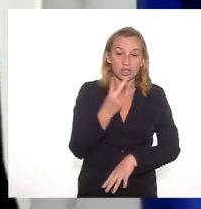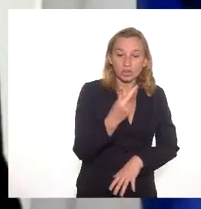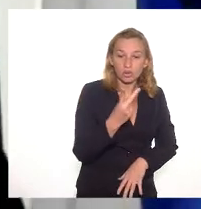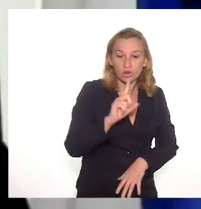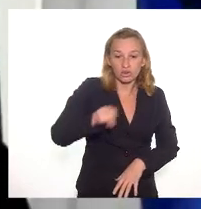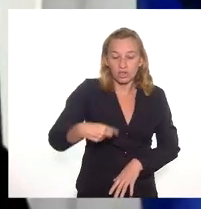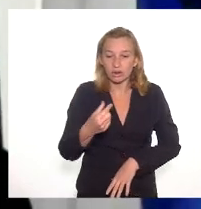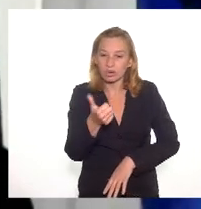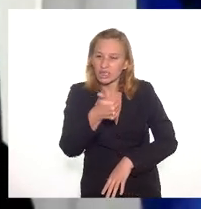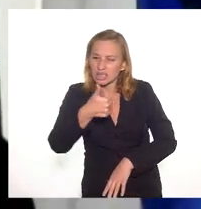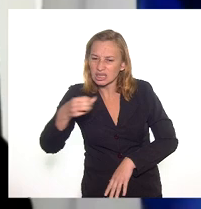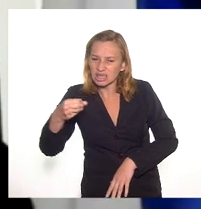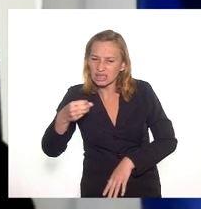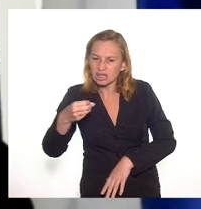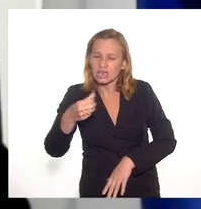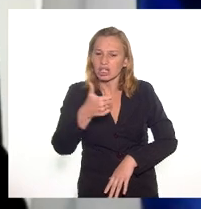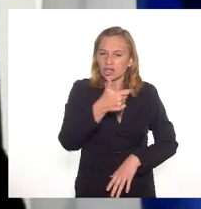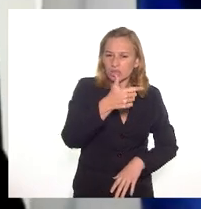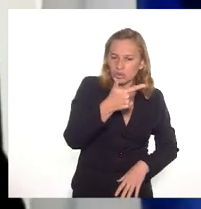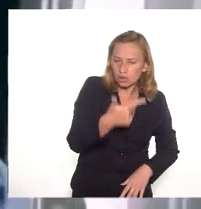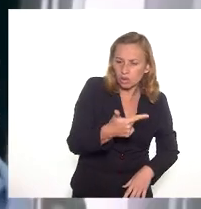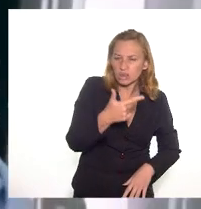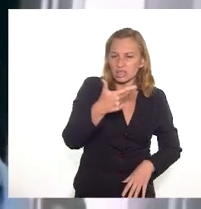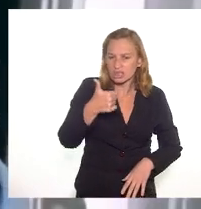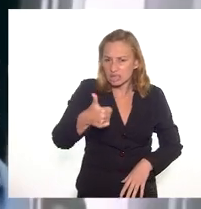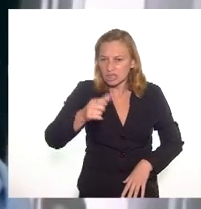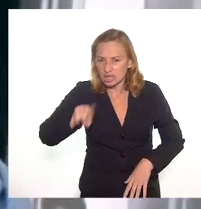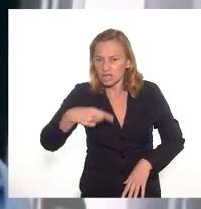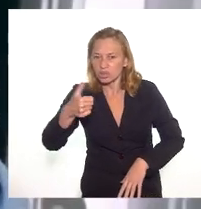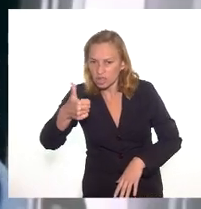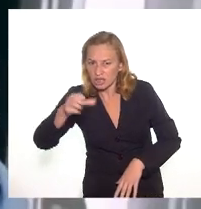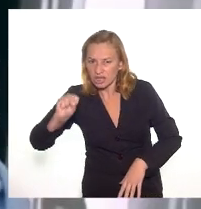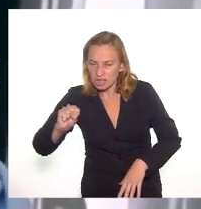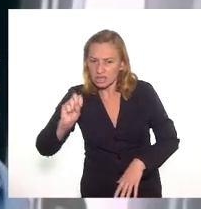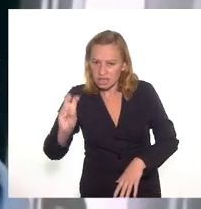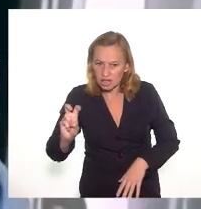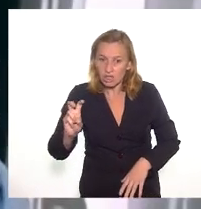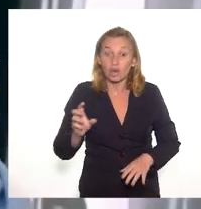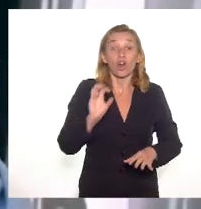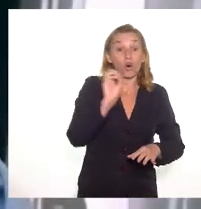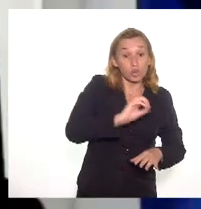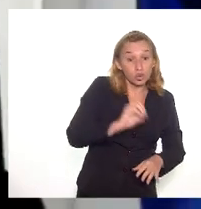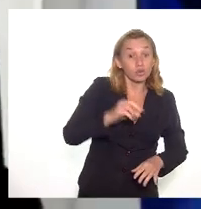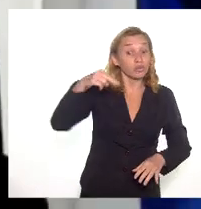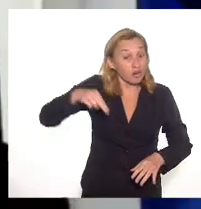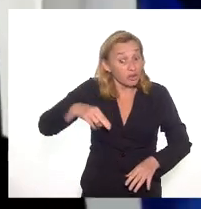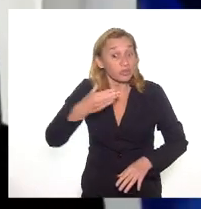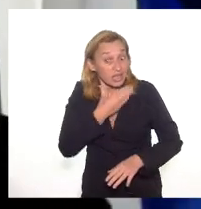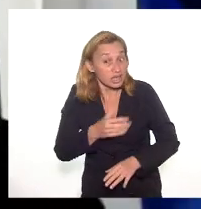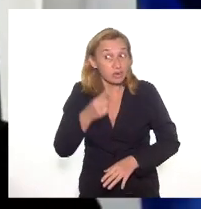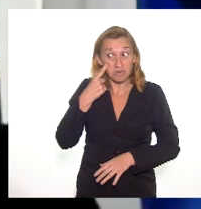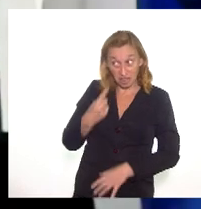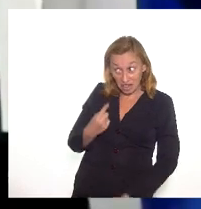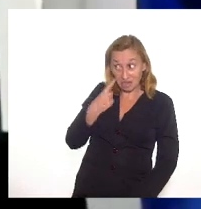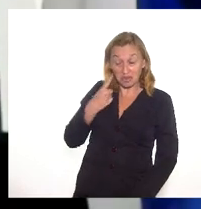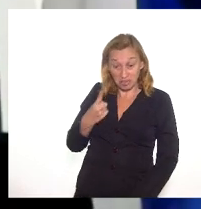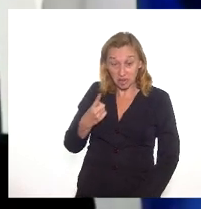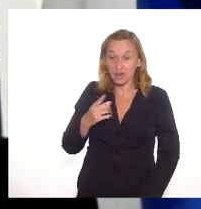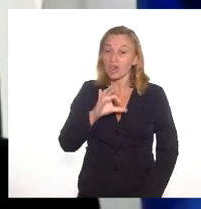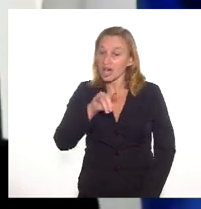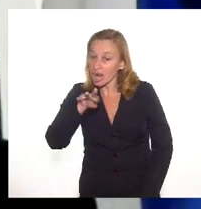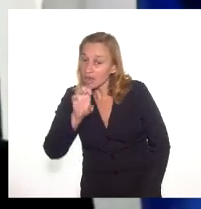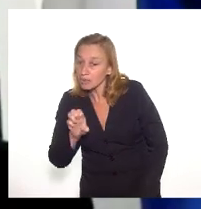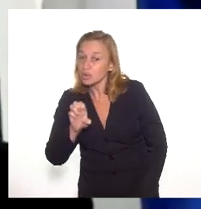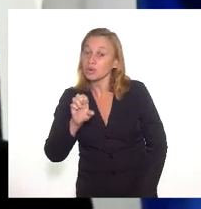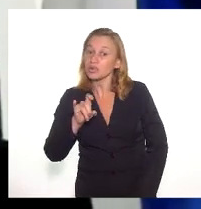e pouco, 285. Então já subiu. Mas isso é referente a outubro, novembro e dezembro. Eu sei. Um câmbio